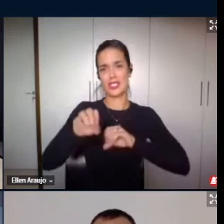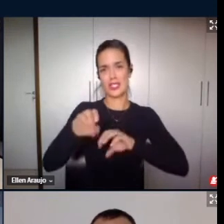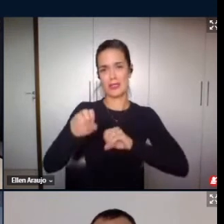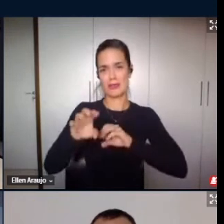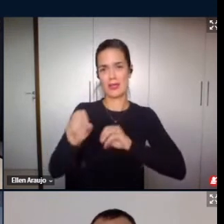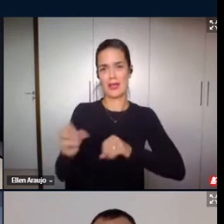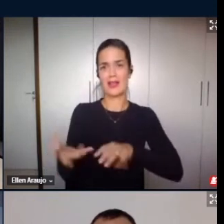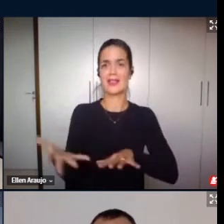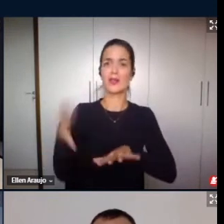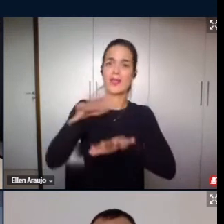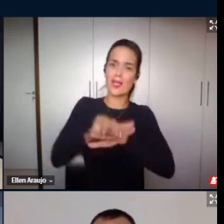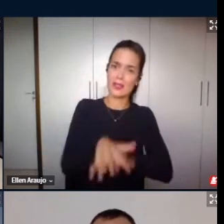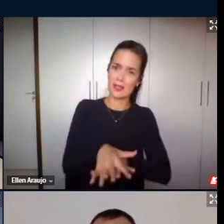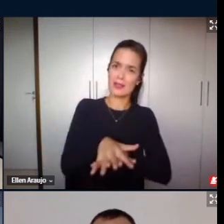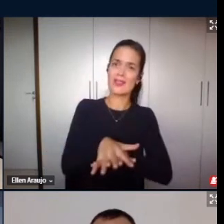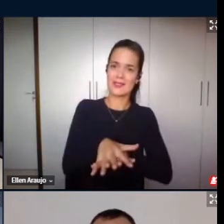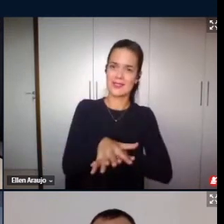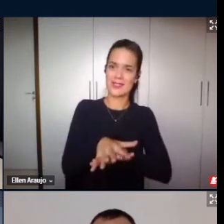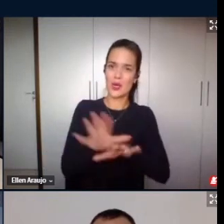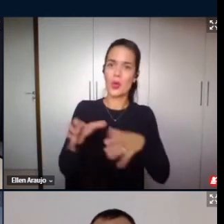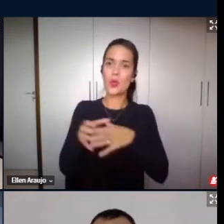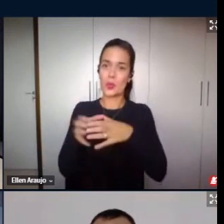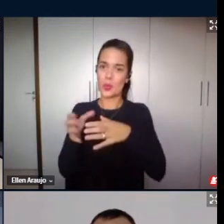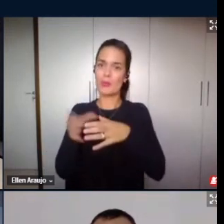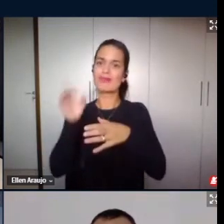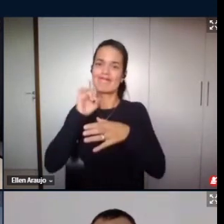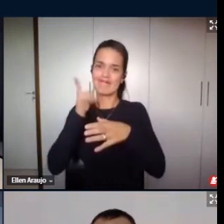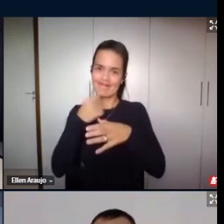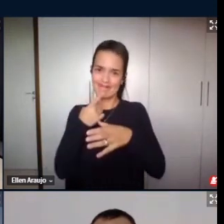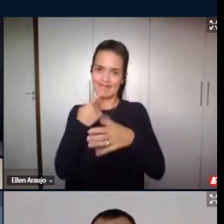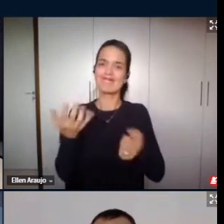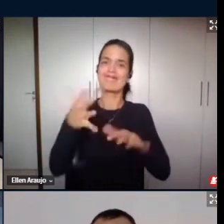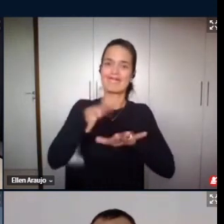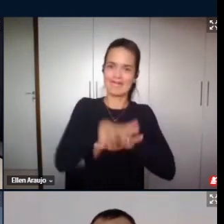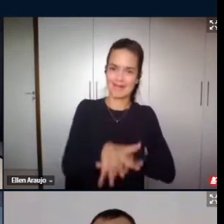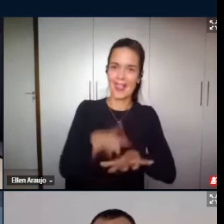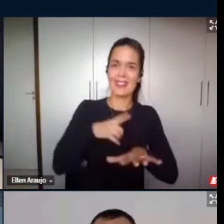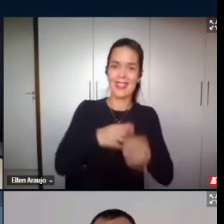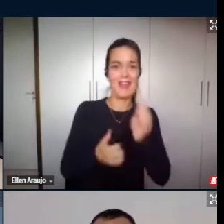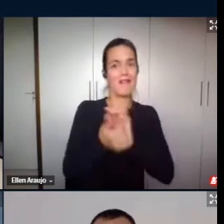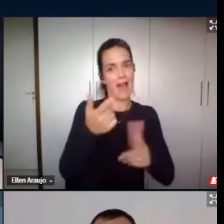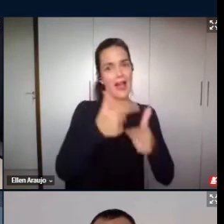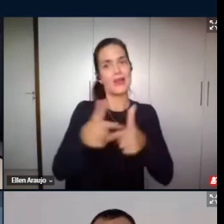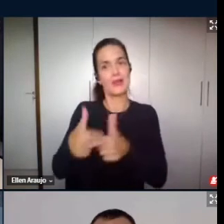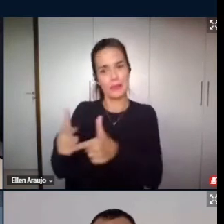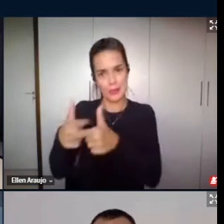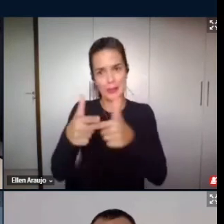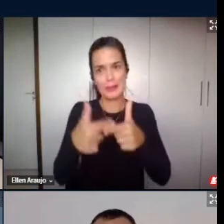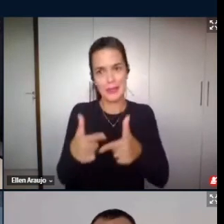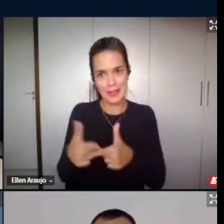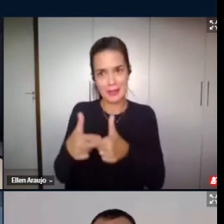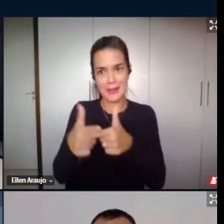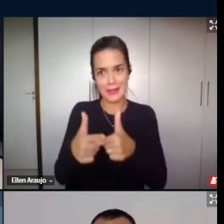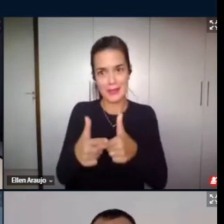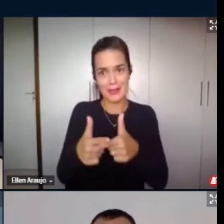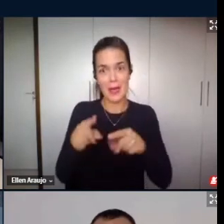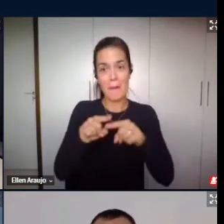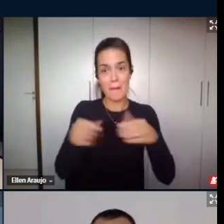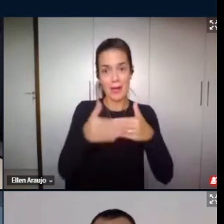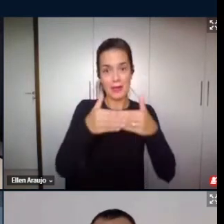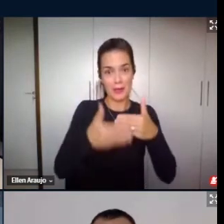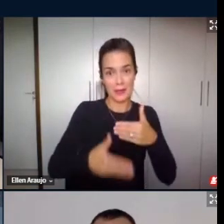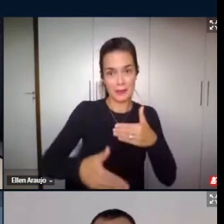da comunidade surda e de sua língua. A língua de sinais brasileiras, daqui em diante, eu vou me referir